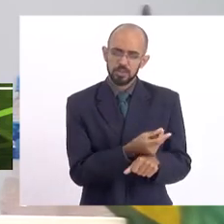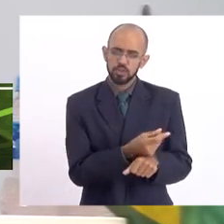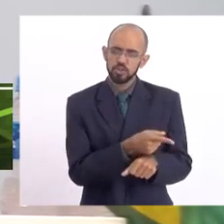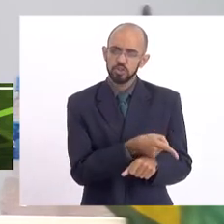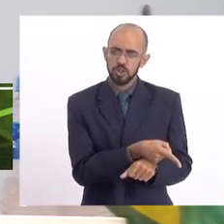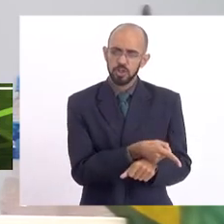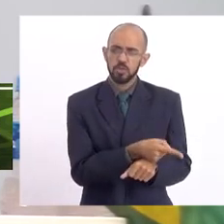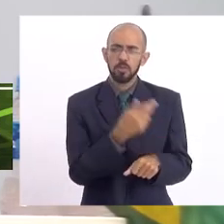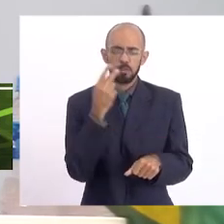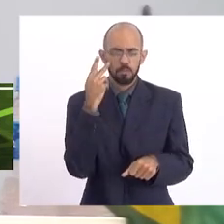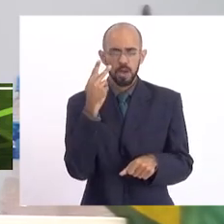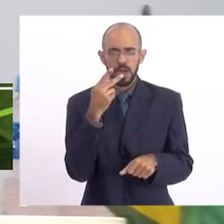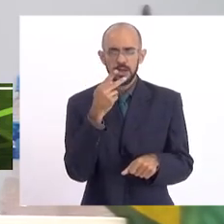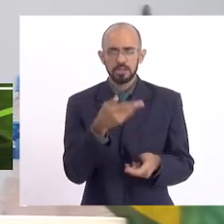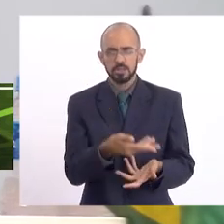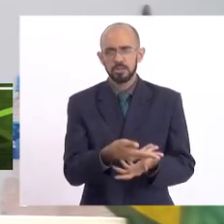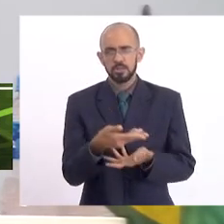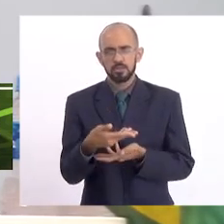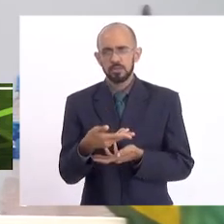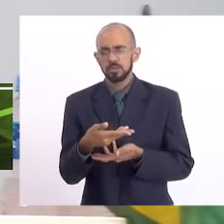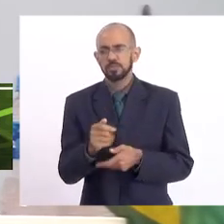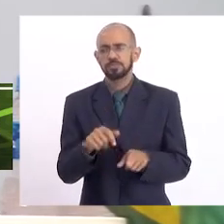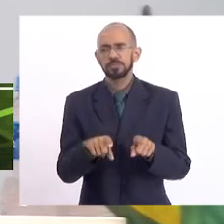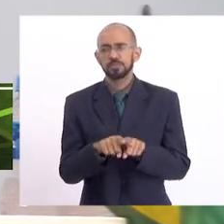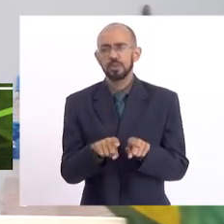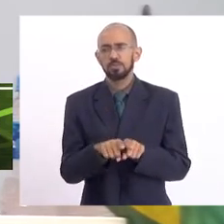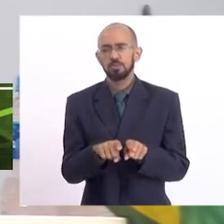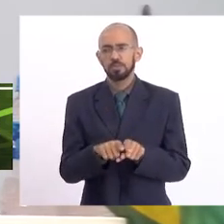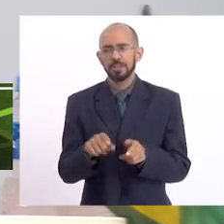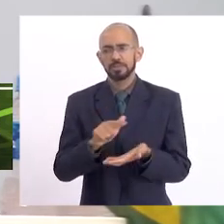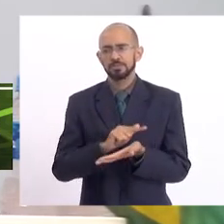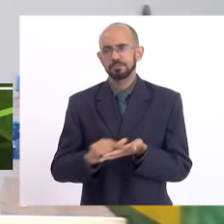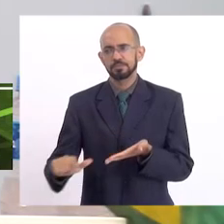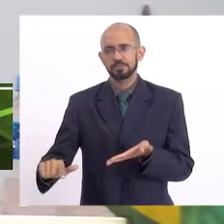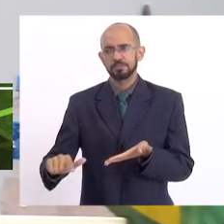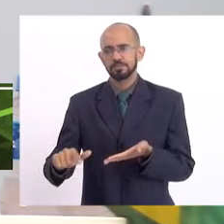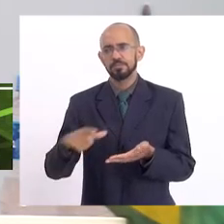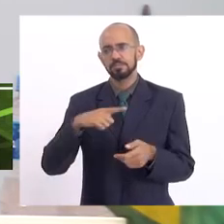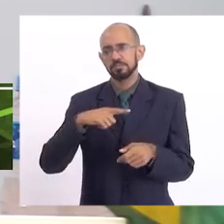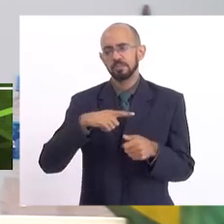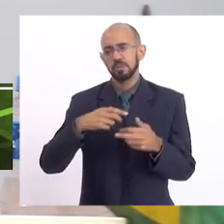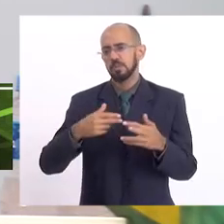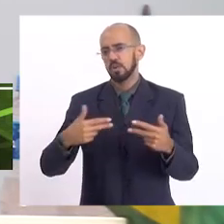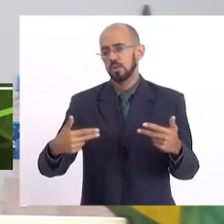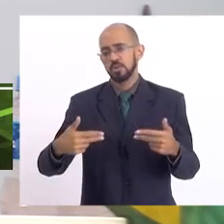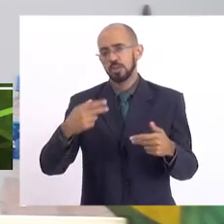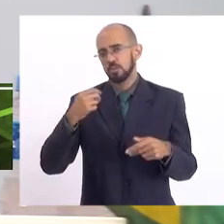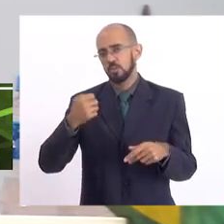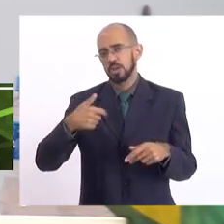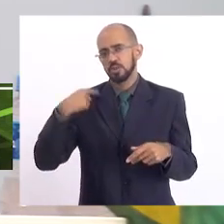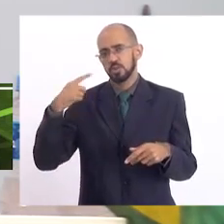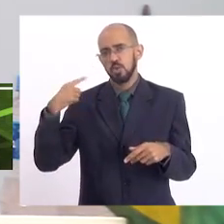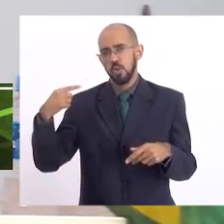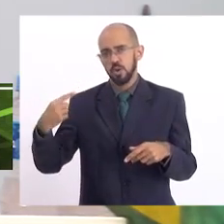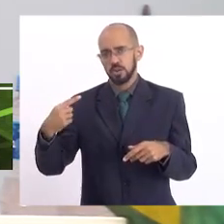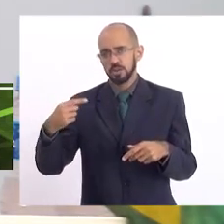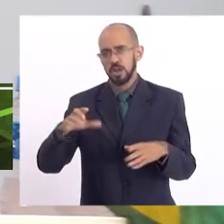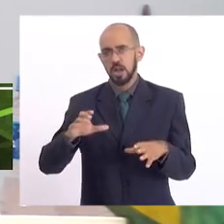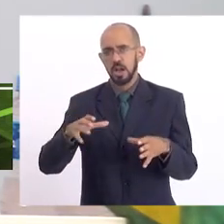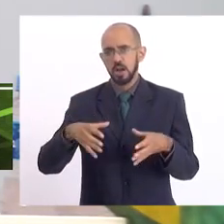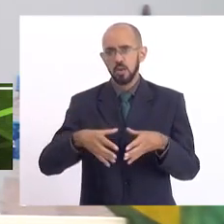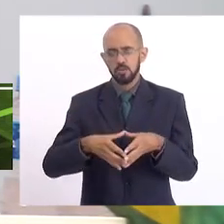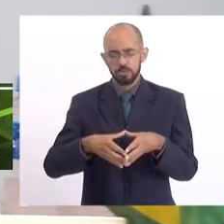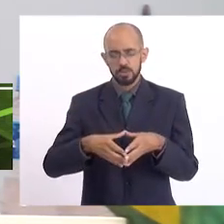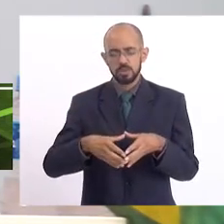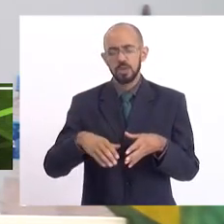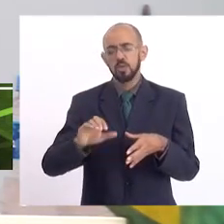chamamento. A gente sabe que a questão da vacância, existe uma conta louca aí, o gestor fala uma coisa, as comissões de concurso falam outras, a CEPLAG